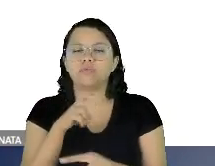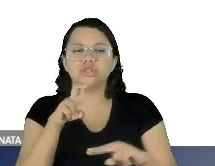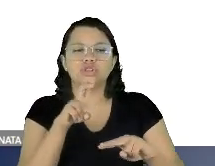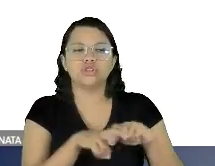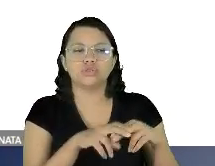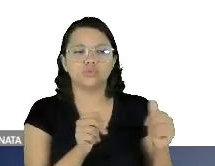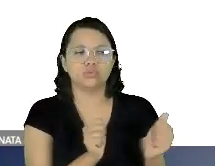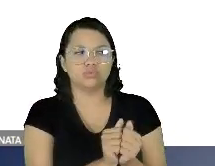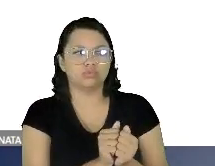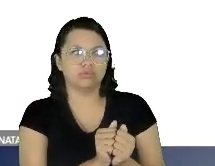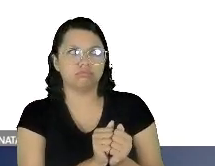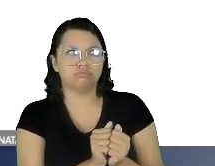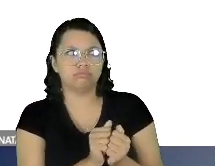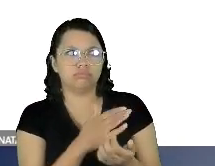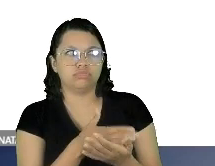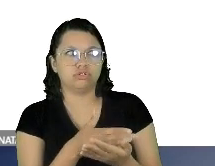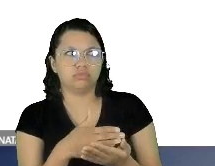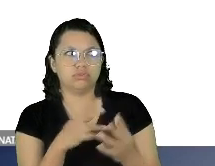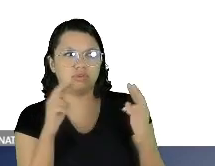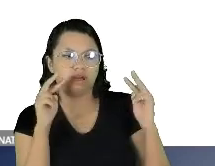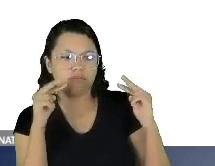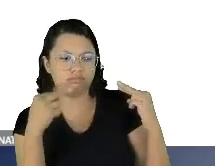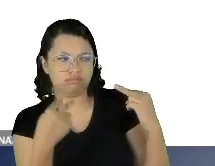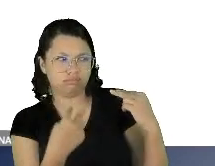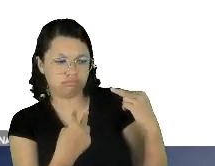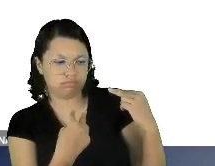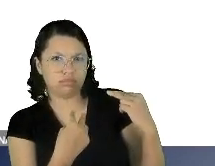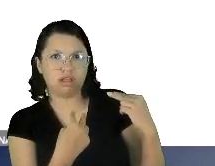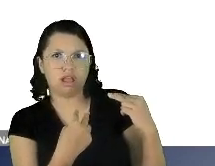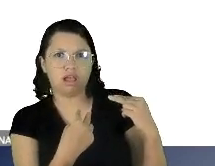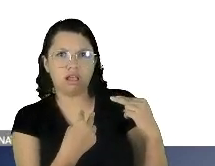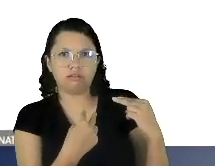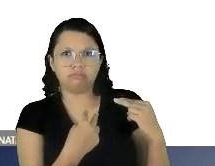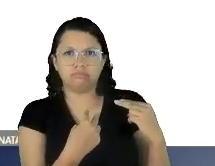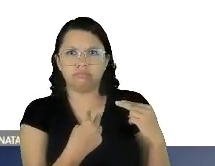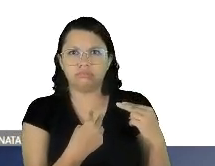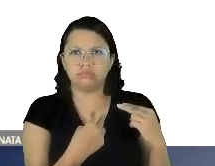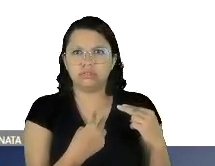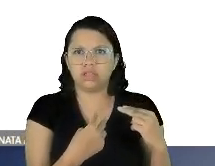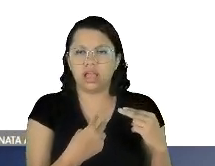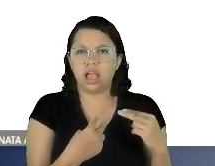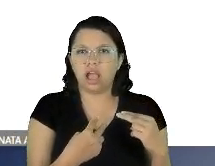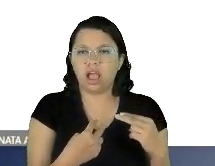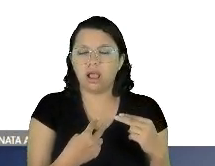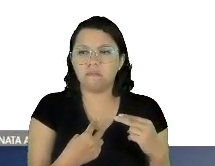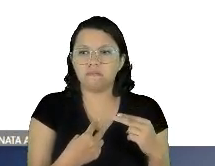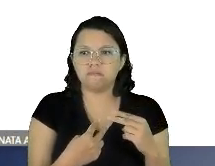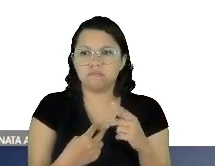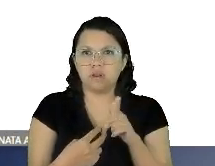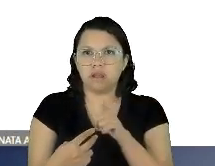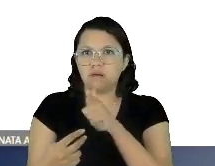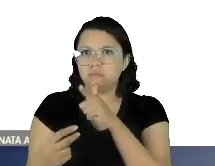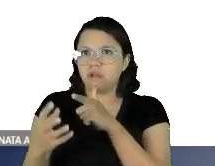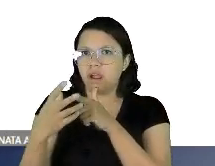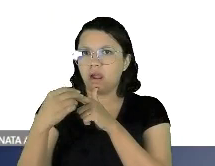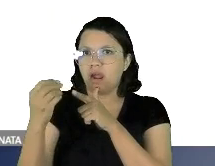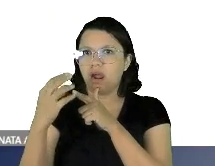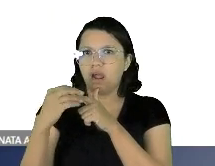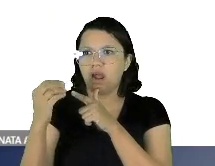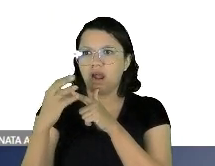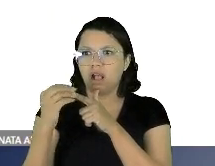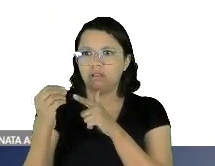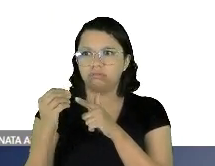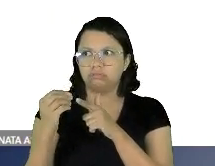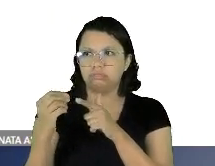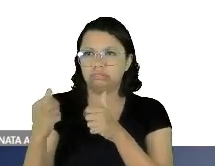mala e começou a olhar para a gente e começou a mexer no genital dele. Então a gente foi para perto de um segurança